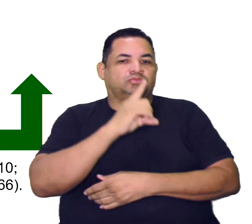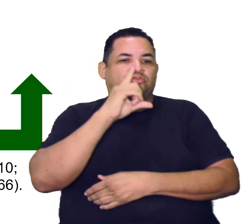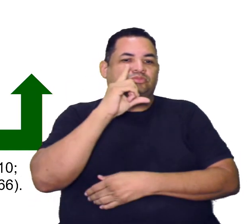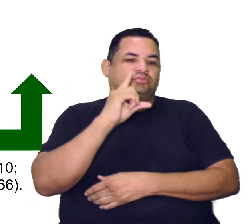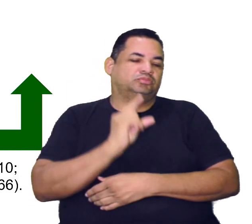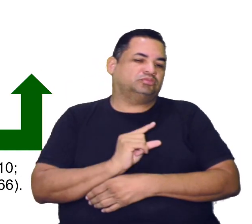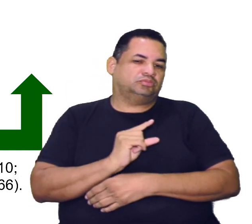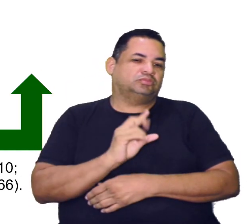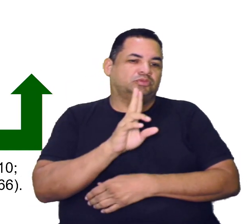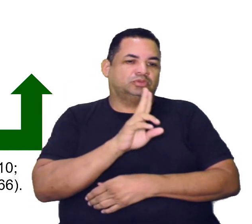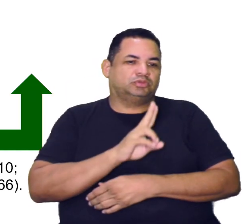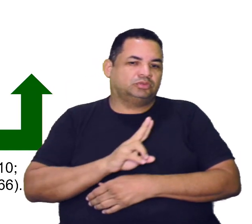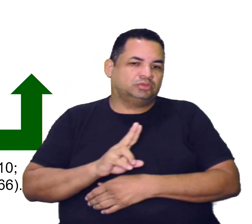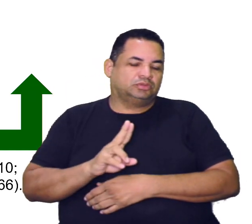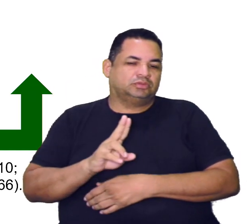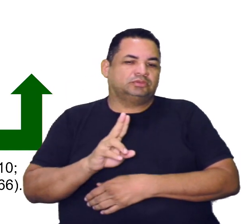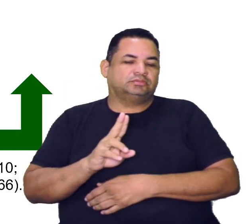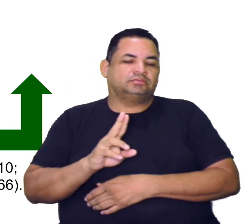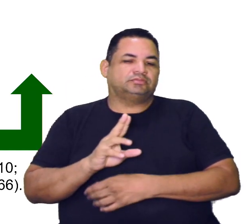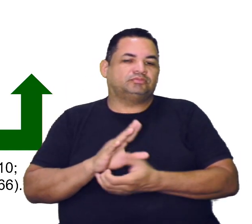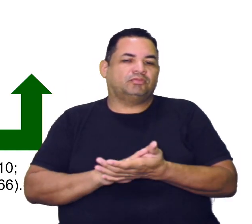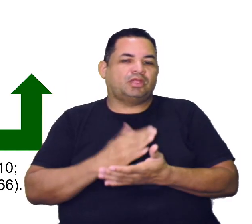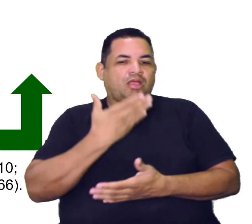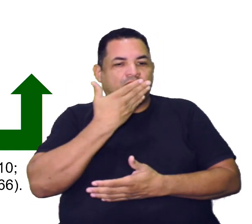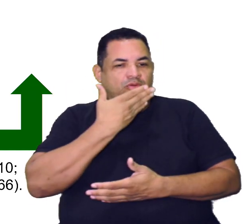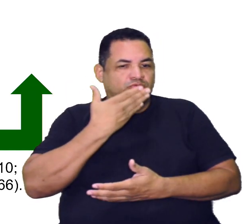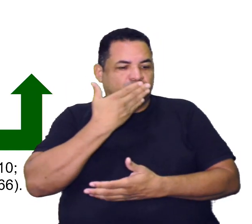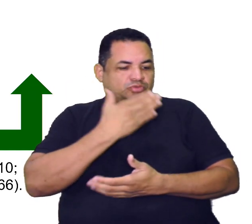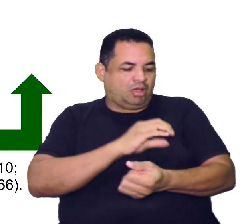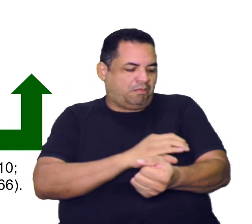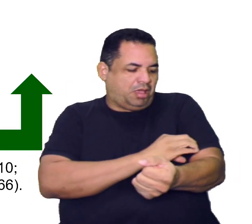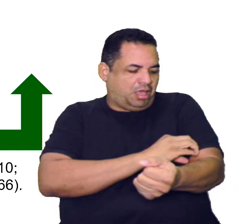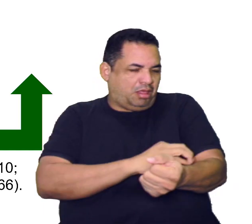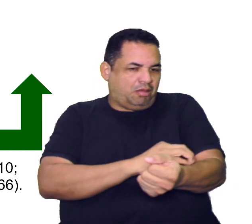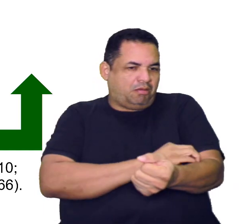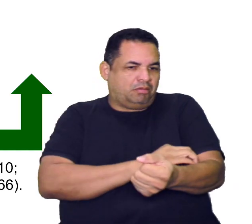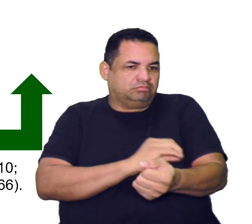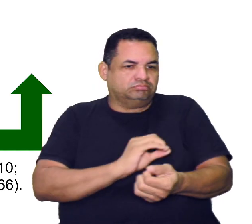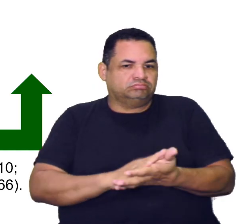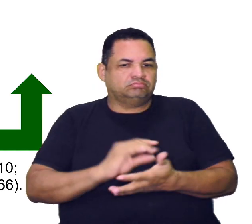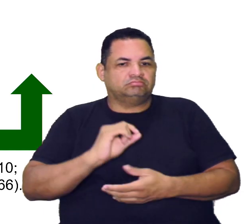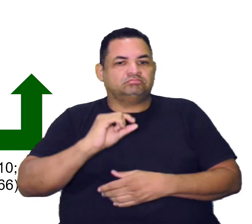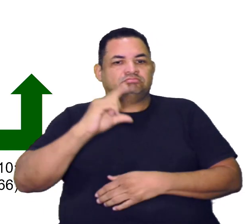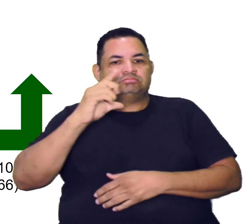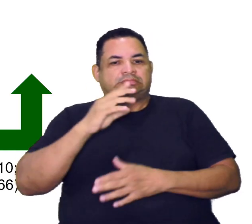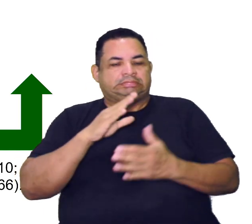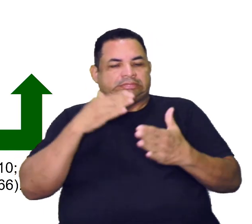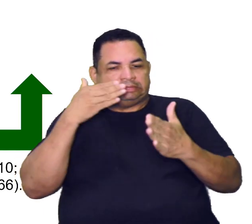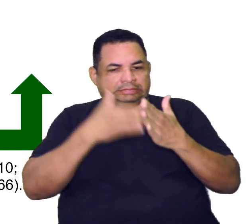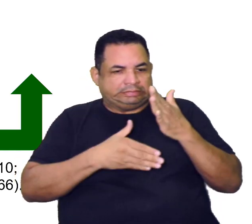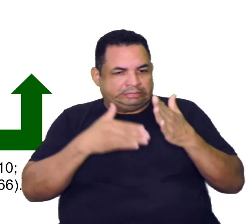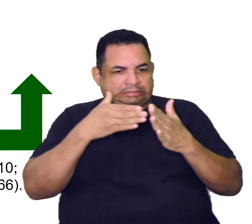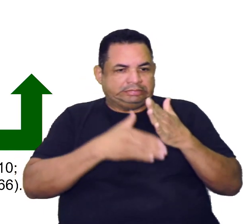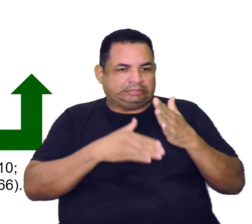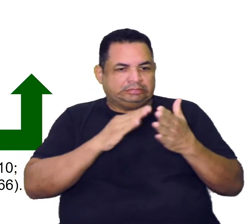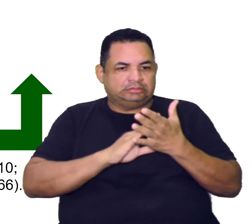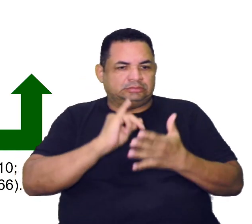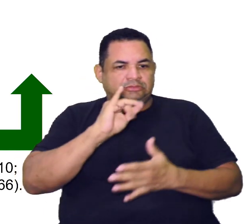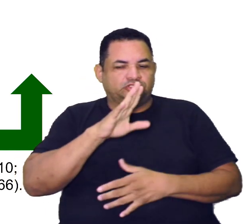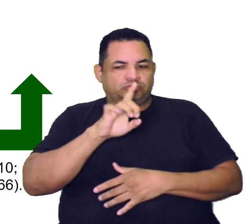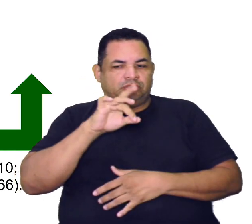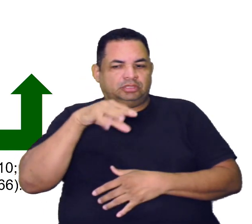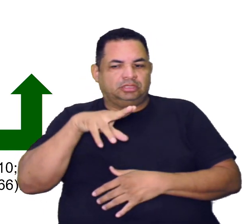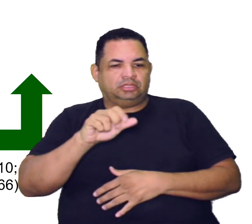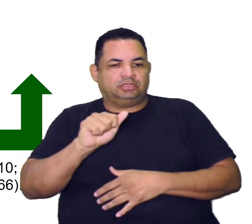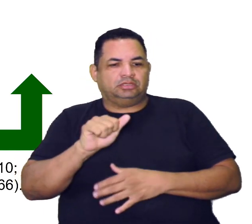da utilização da glicose pelos músculos, a gente tem o aumento da resistência à insulina, a